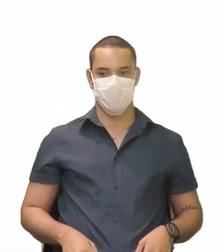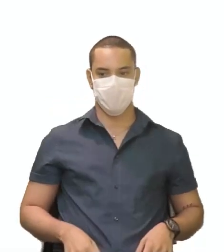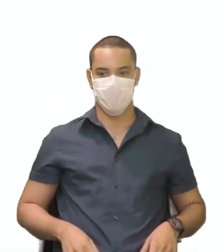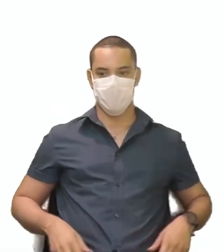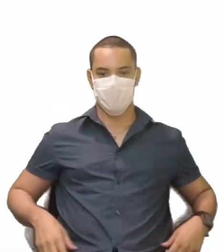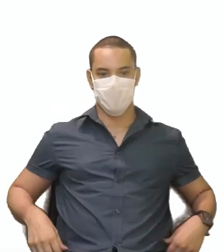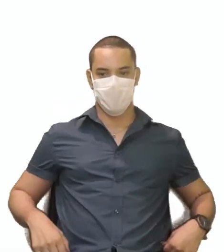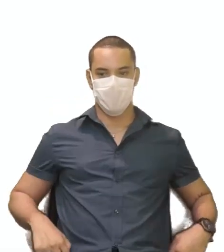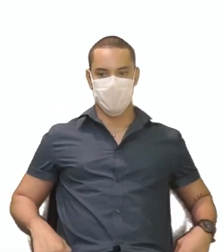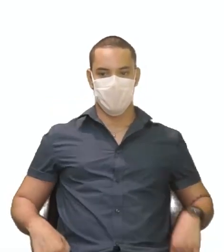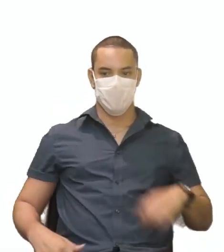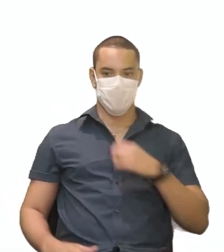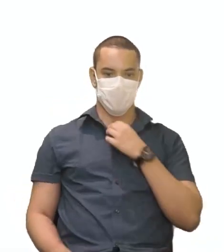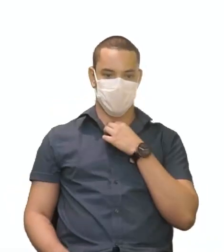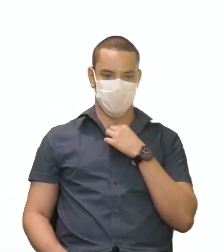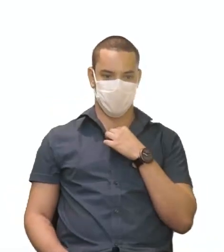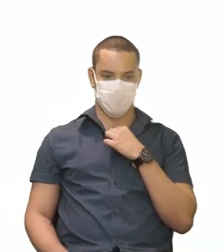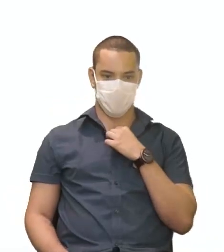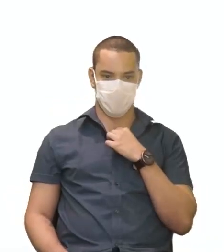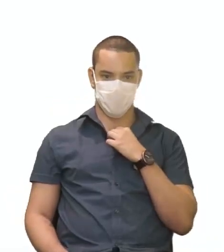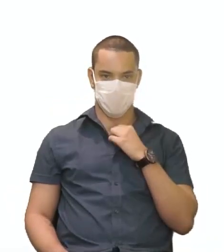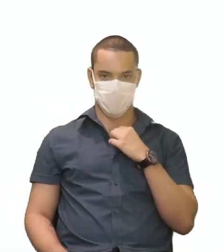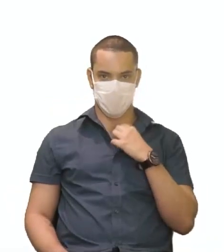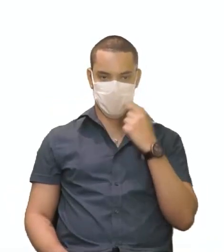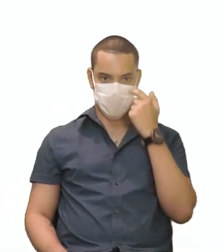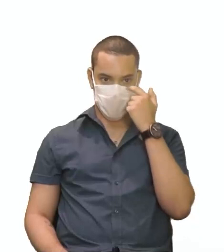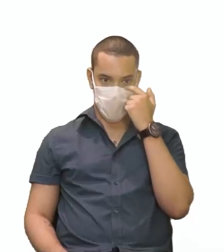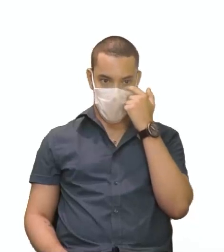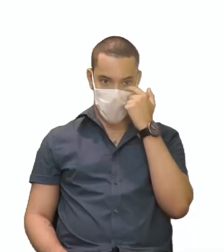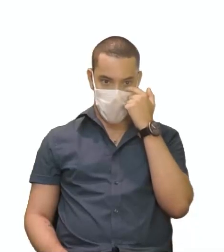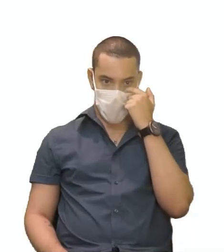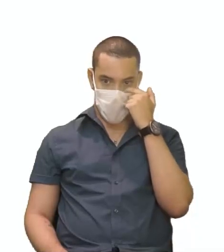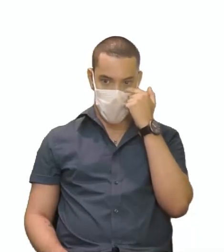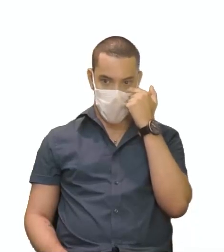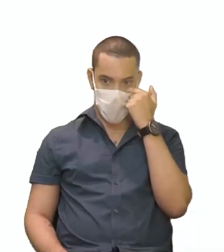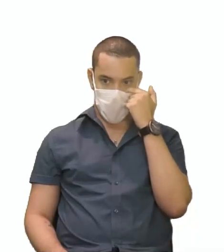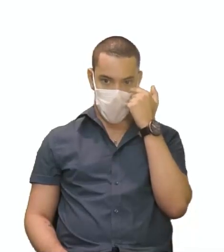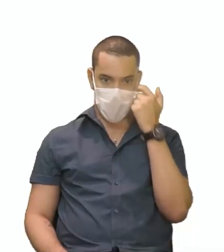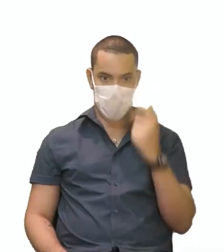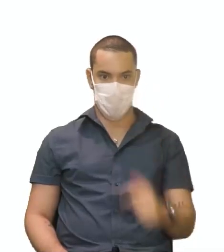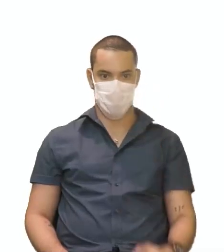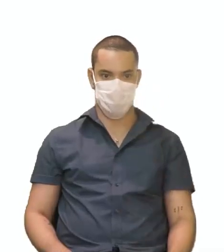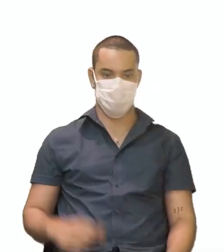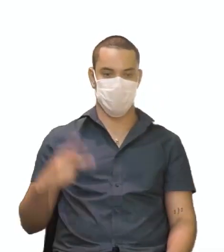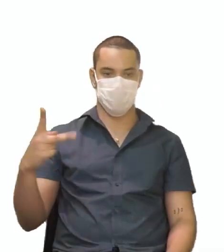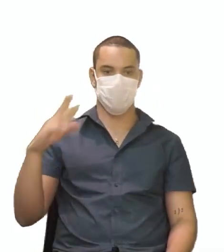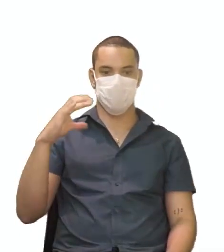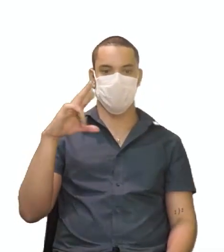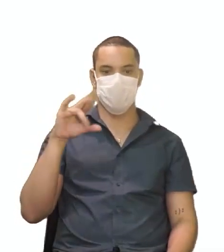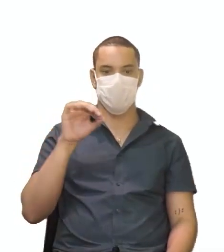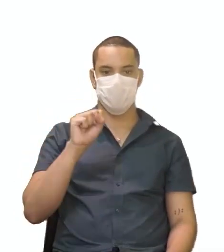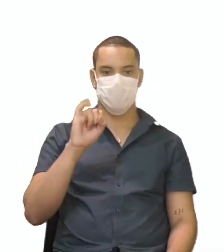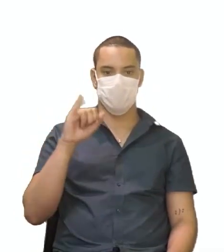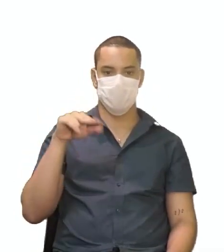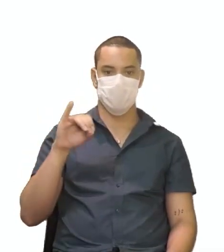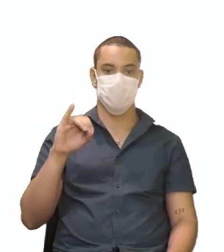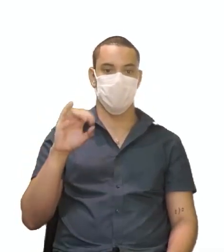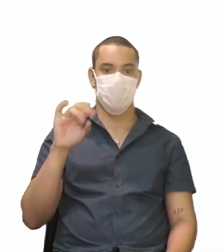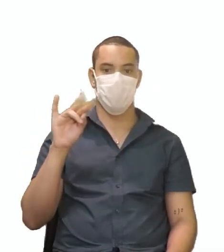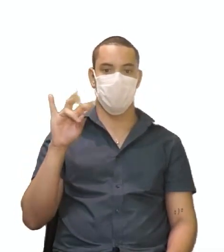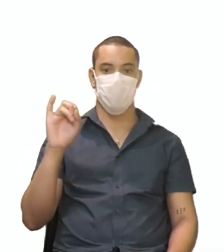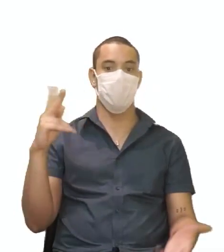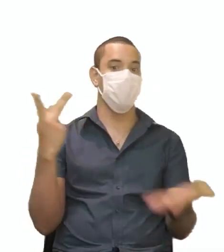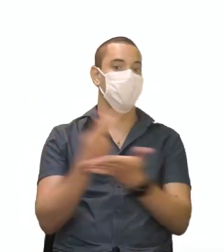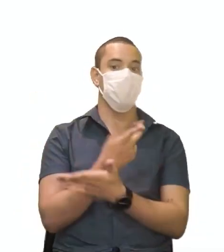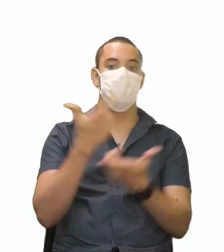Bem... Aí. Preste atenção aqui. O crossover ocorre na prófase